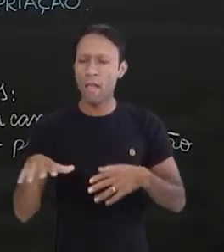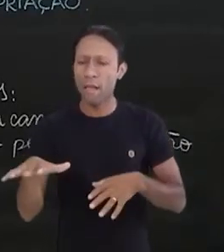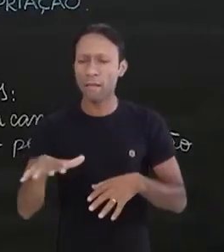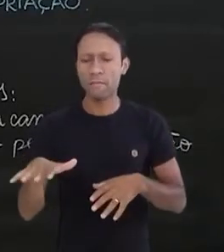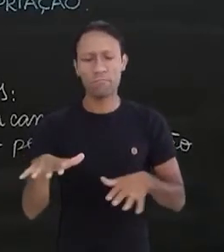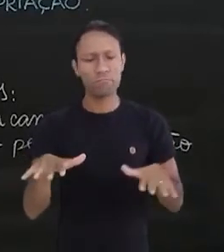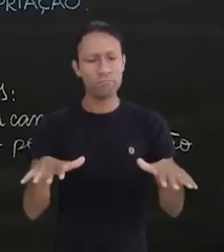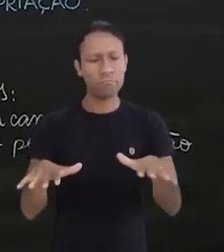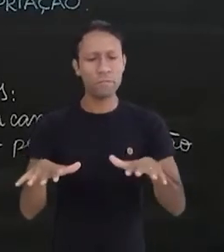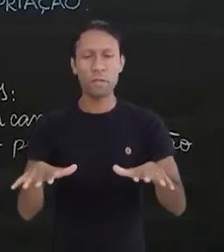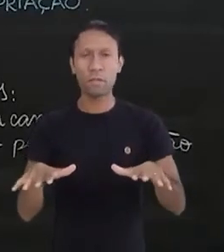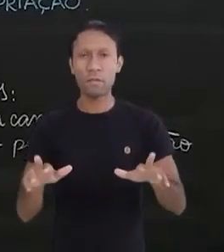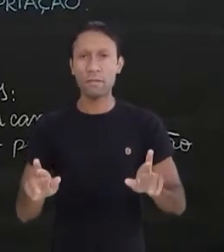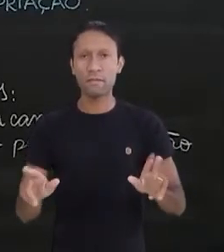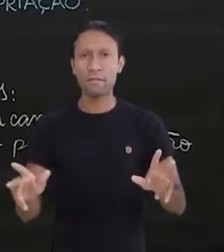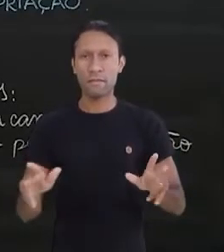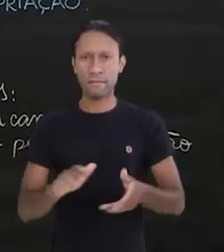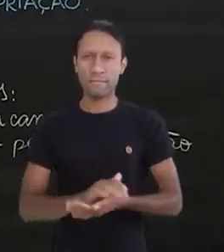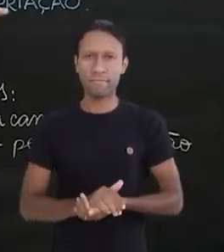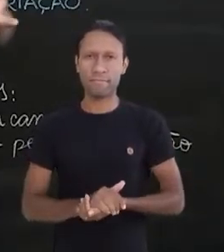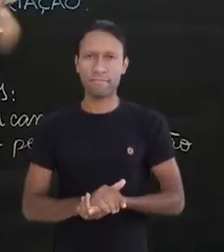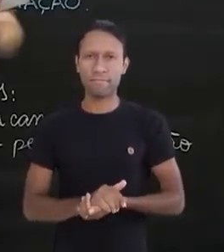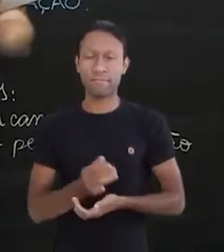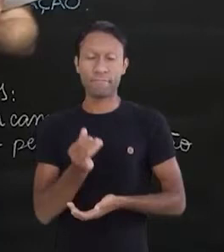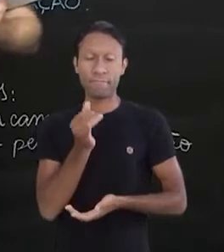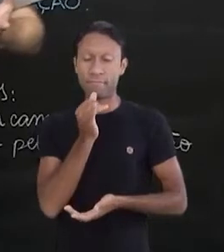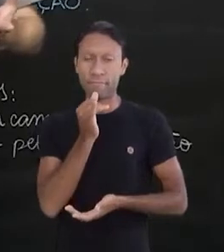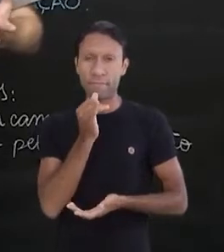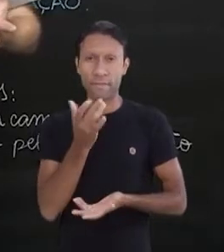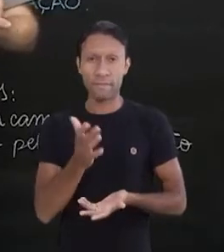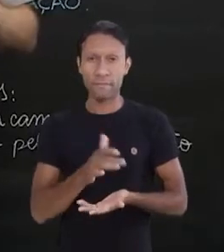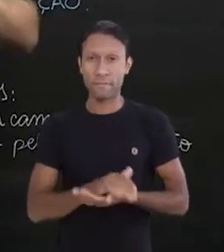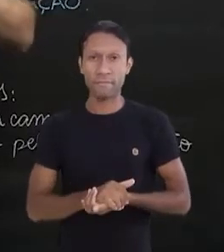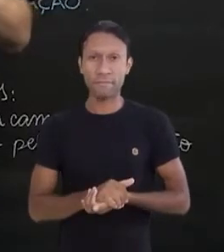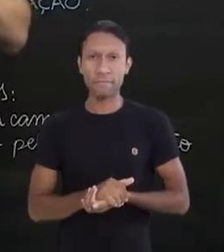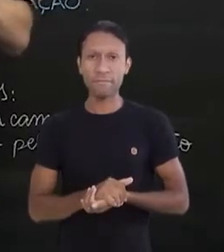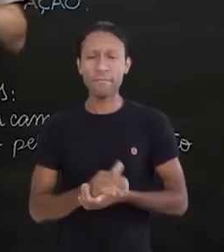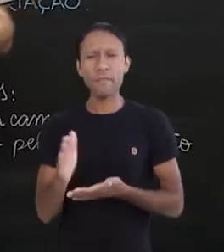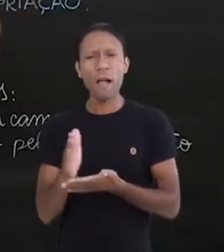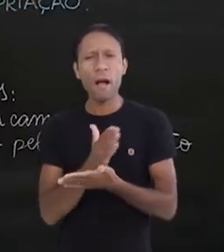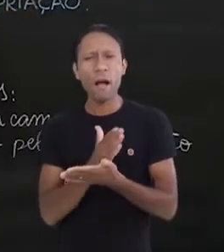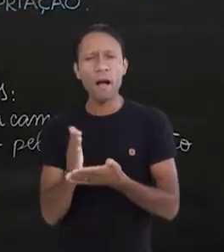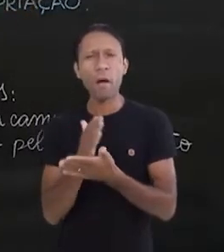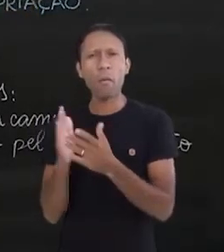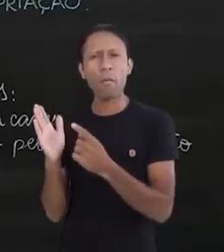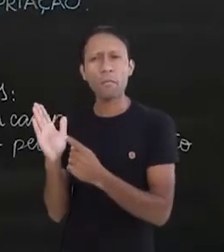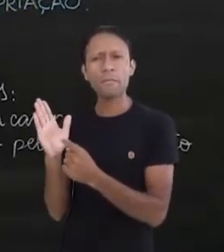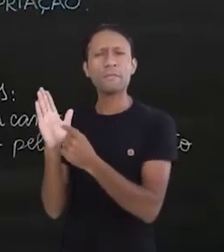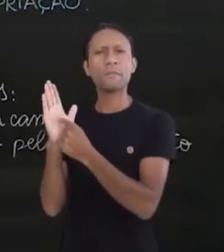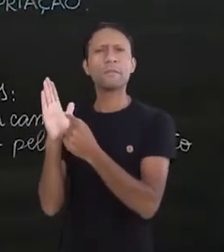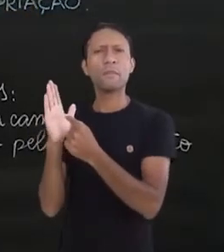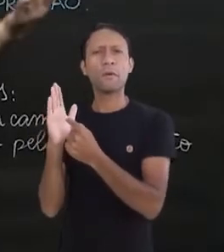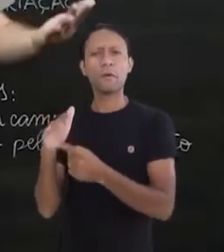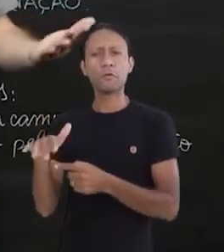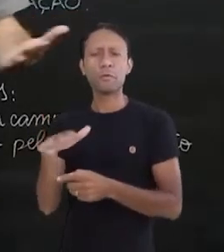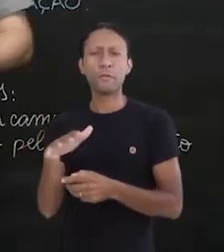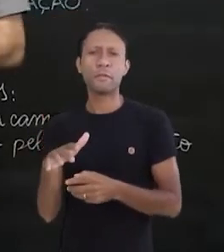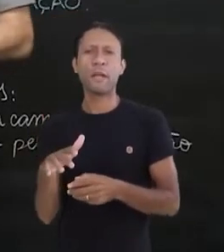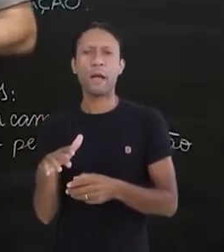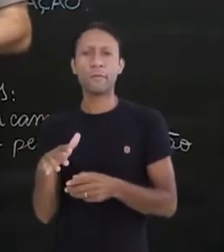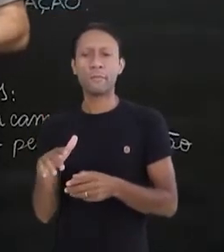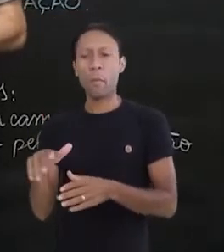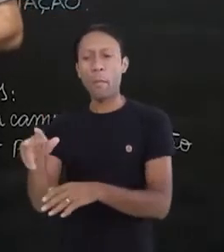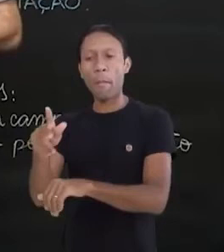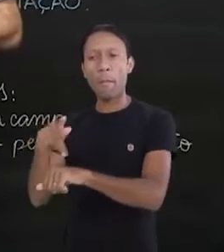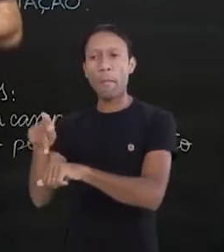territórios diferentes. Como é o caso, por exemplo, de alguns pontos do território entre os Estados Unidos